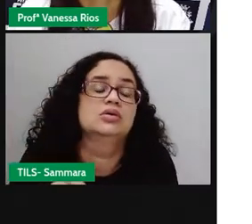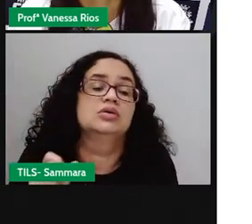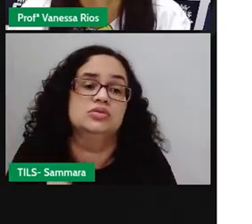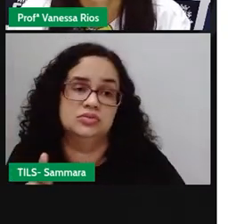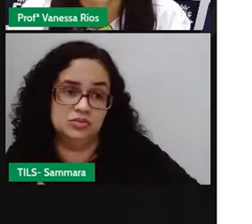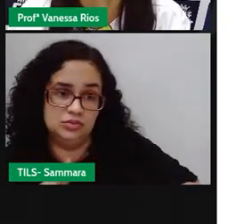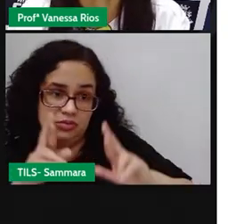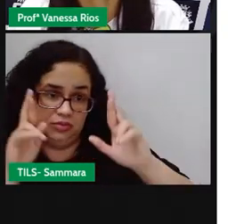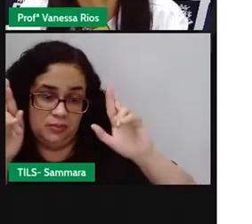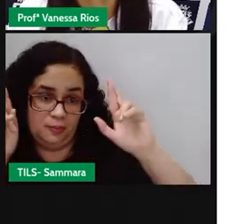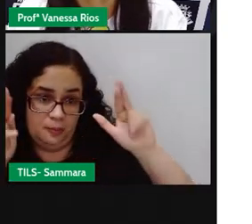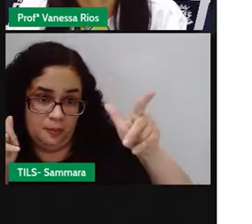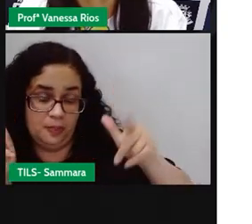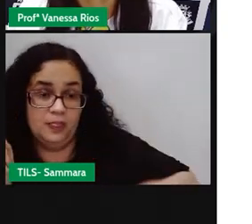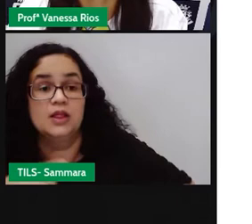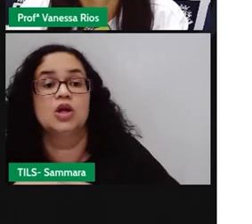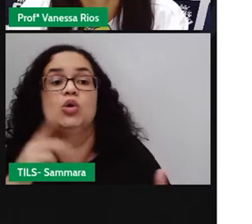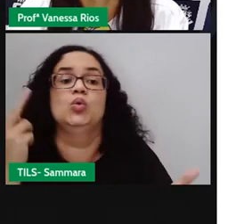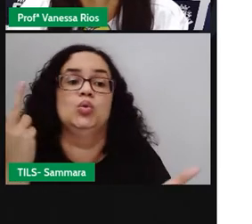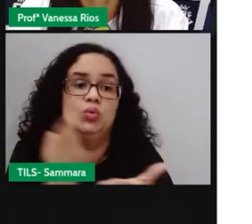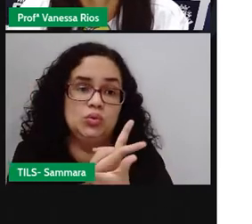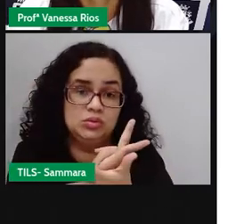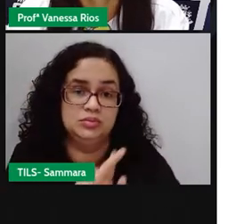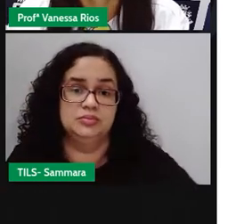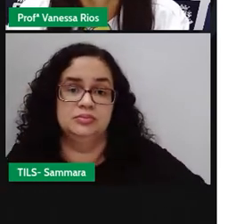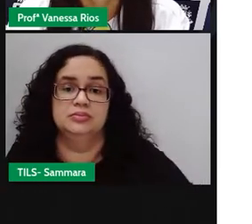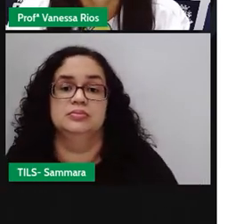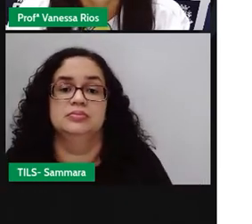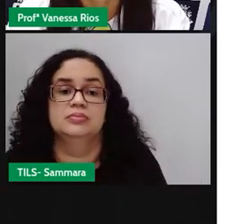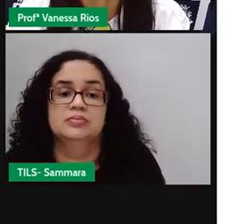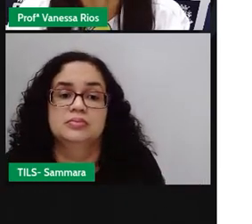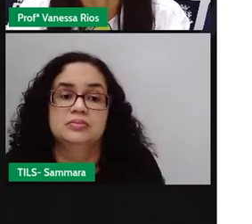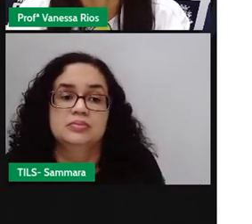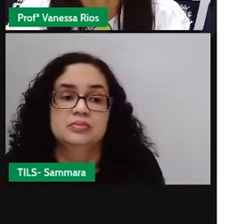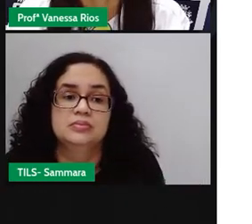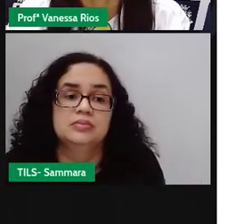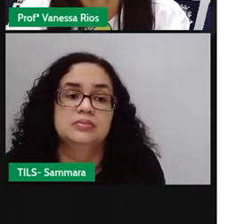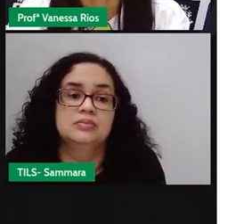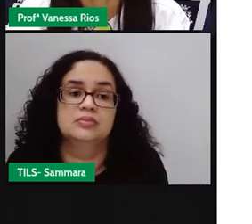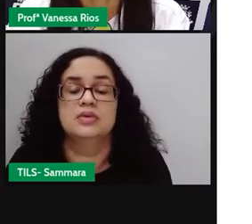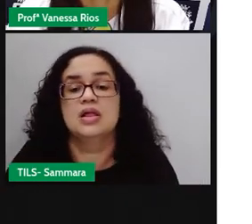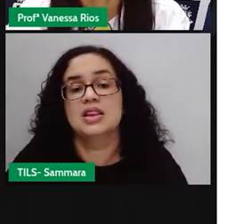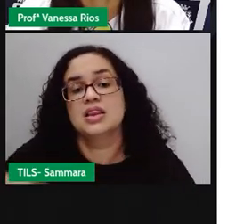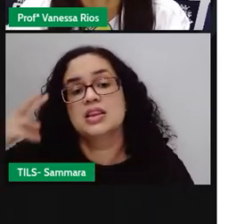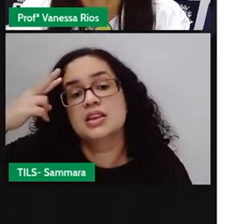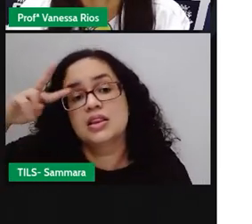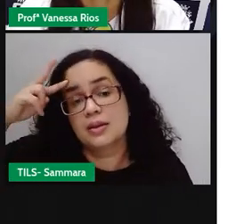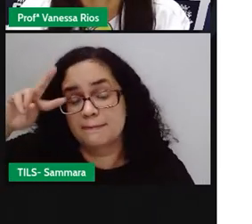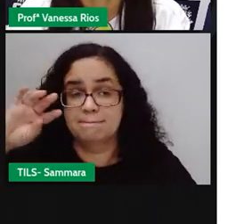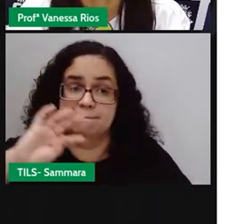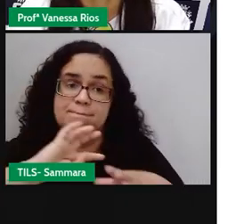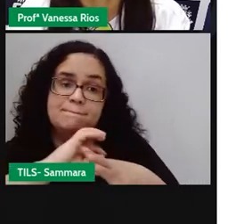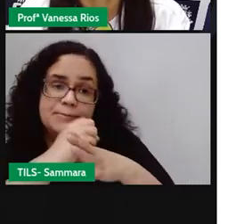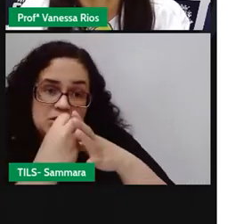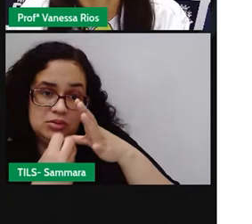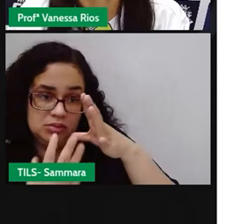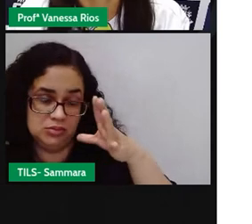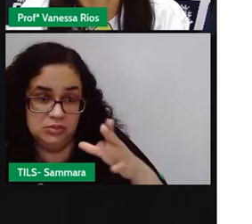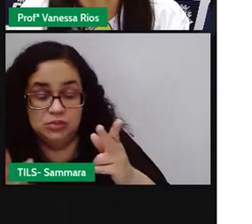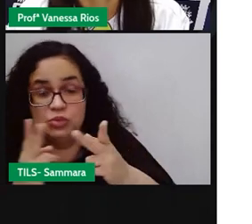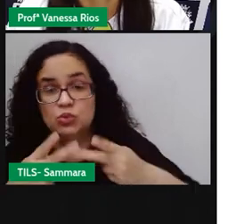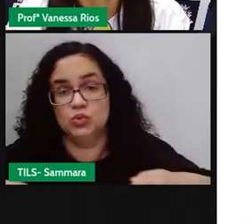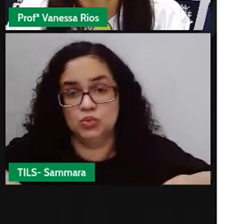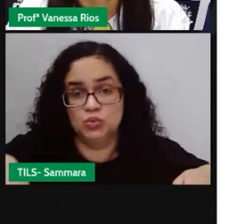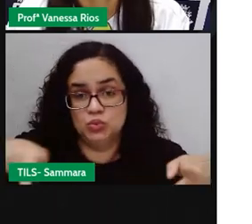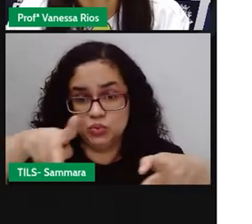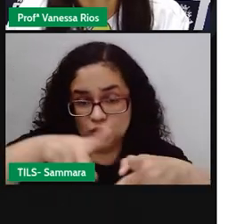de diferente em relação ao que aconteceu? É bem interessante a gente lembrar aí a característica, né, do conto